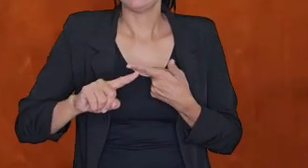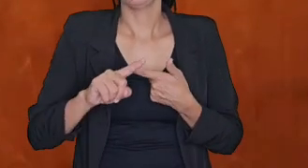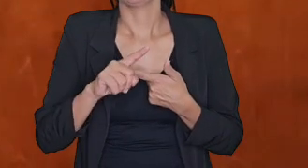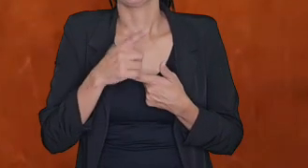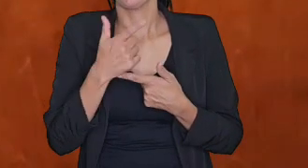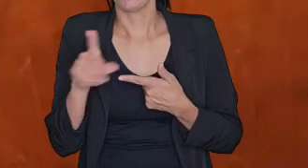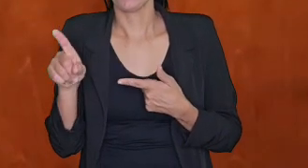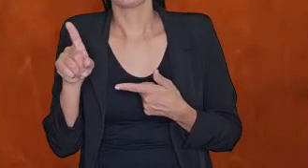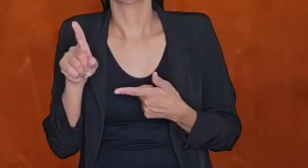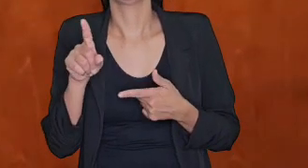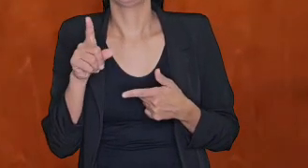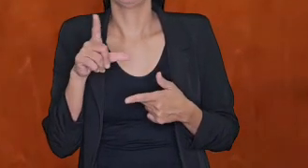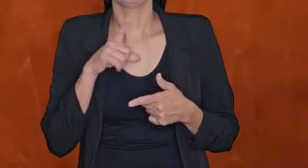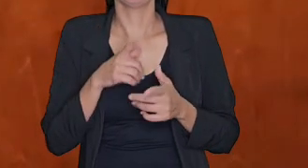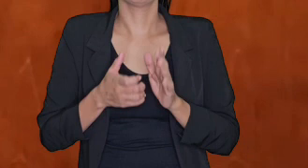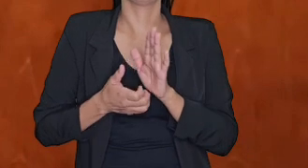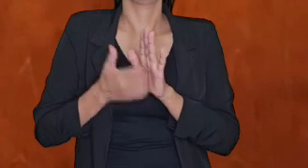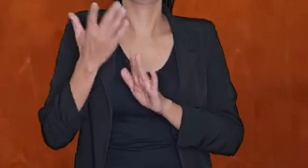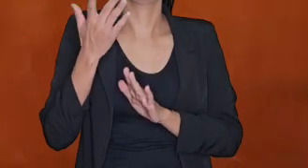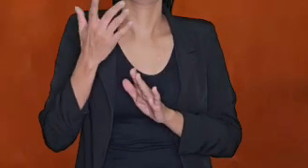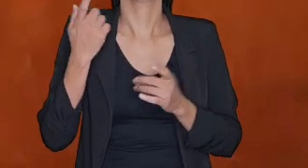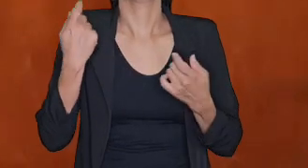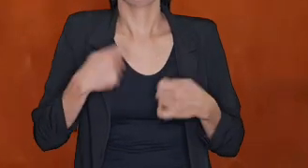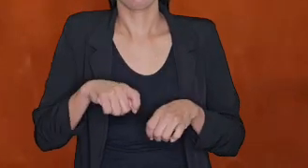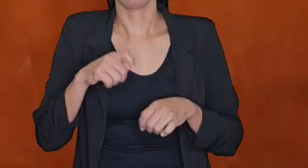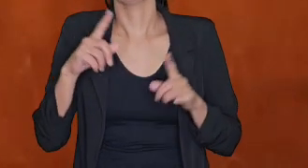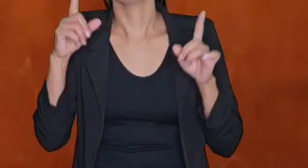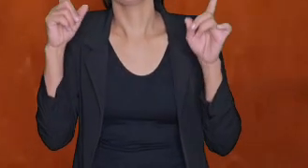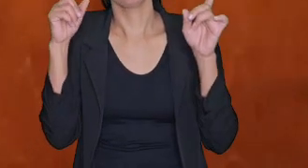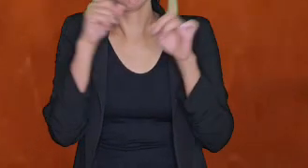vai num leque maior de operações mais